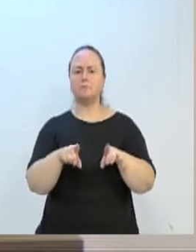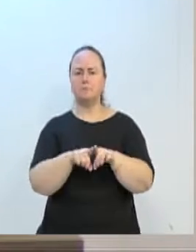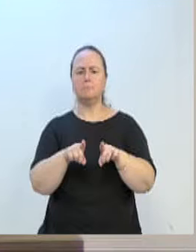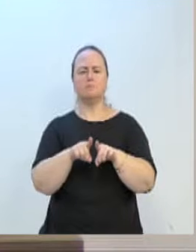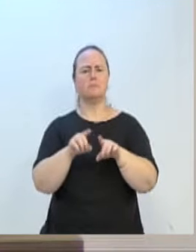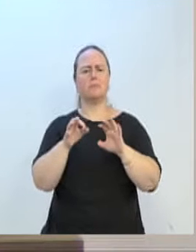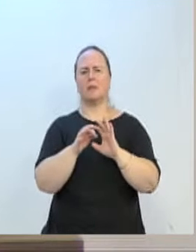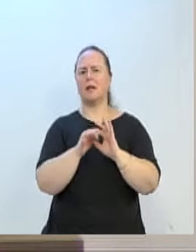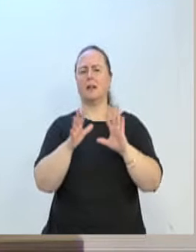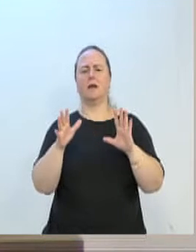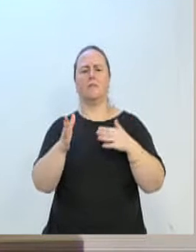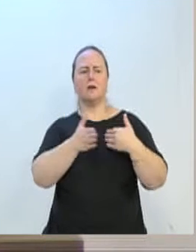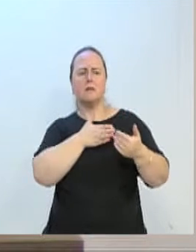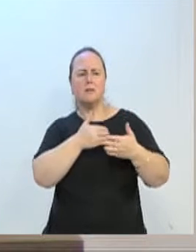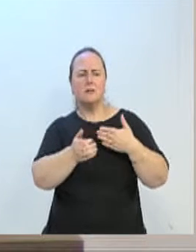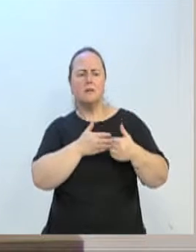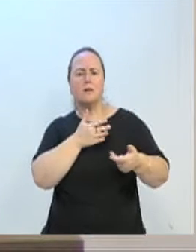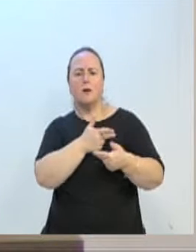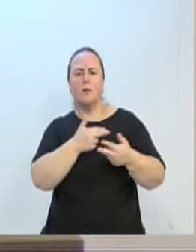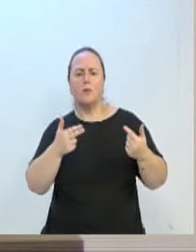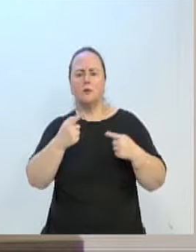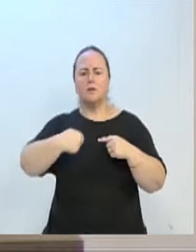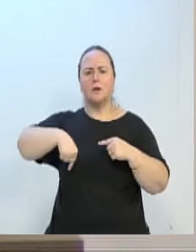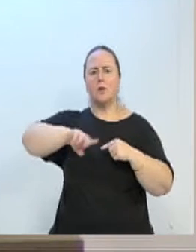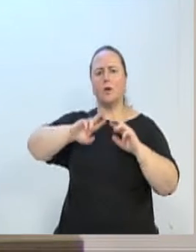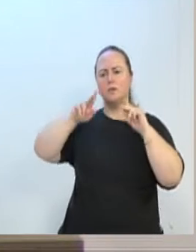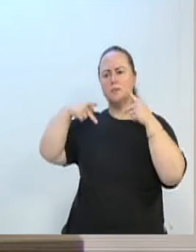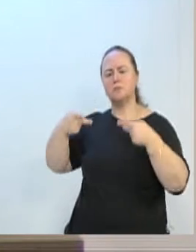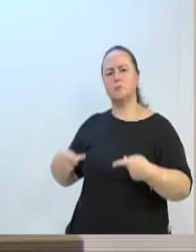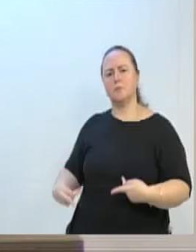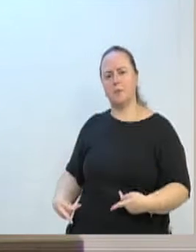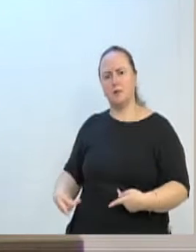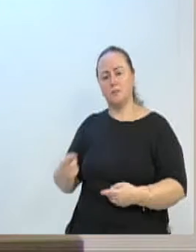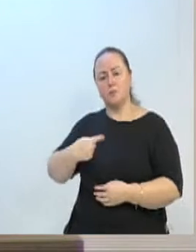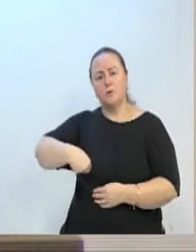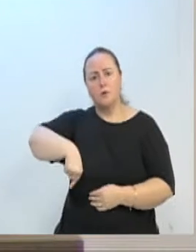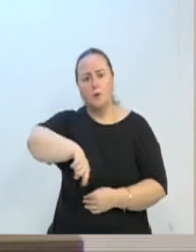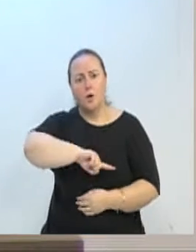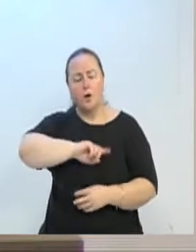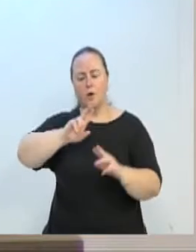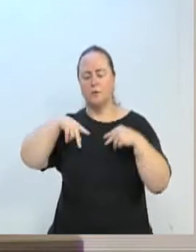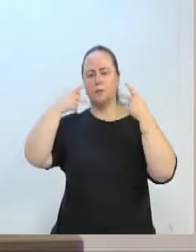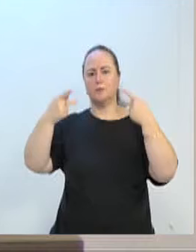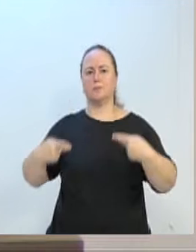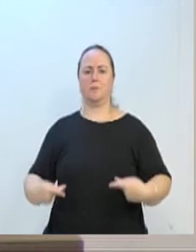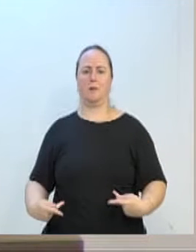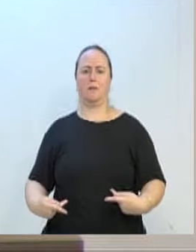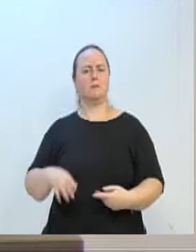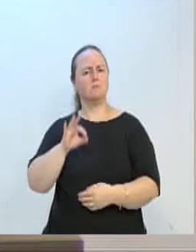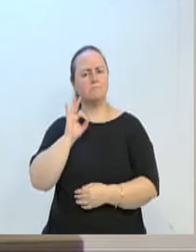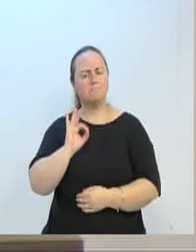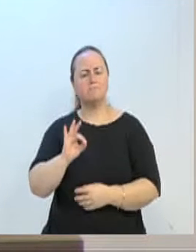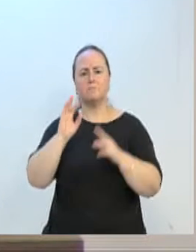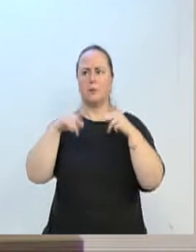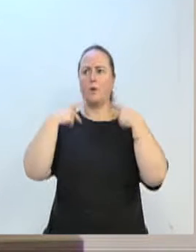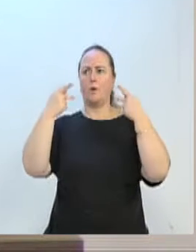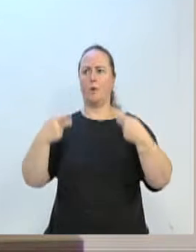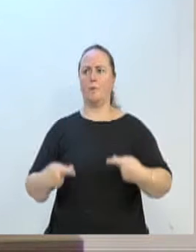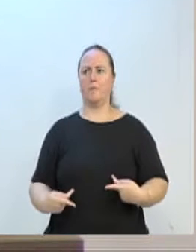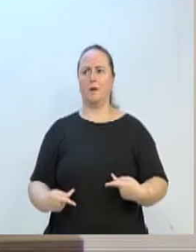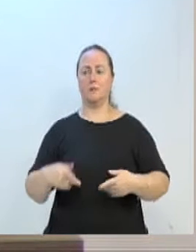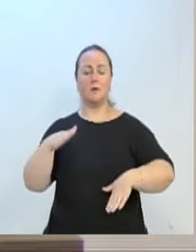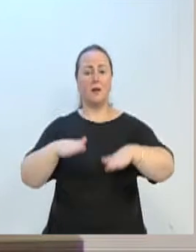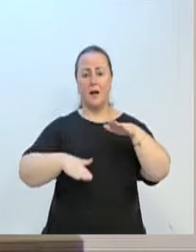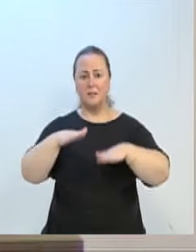independente de qualquer coisa, agirmos como humanos. Pois assim somos, vereadora Cris, chamados humanos. Embora tenhamos visto